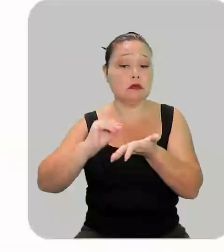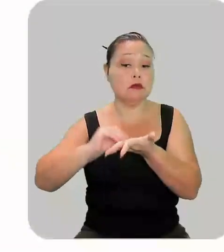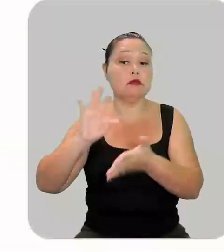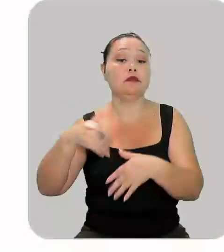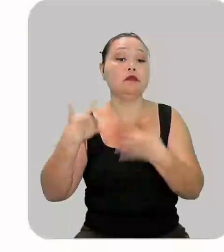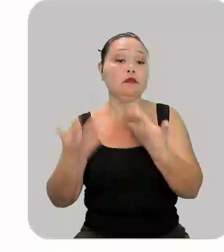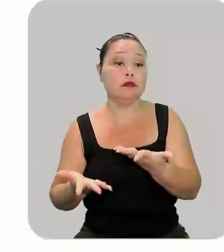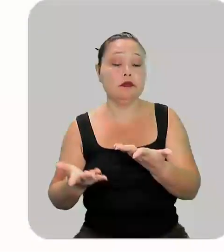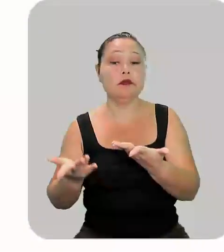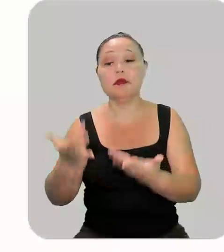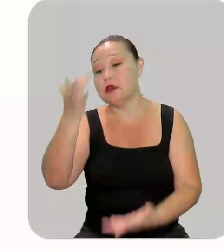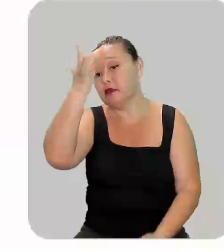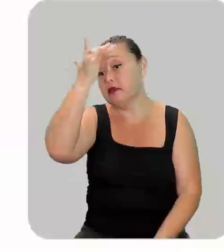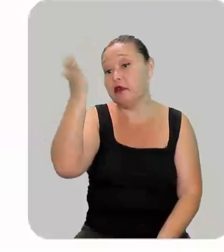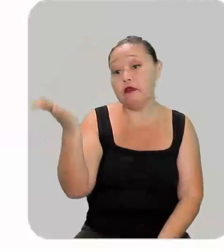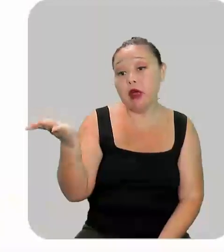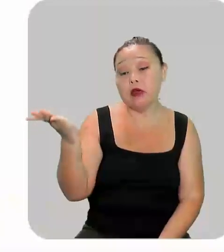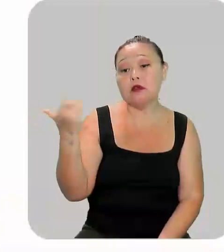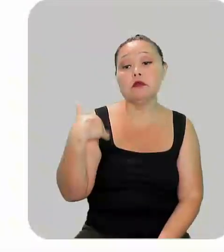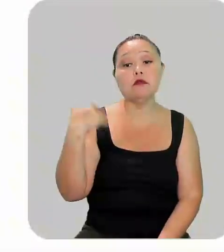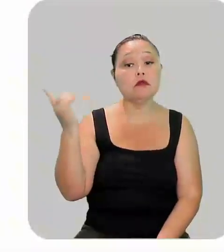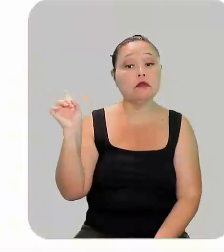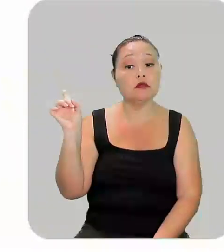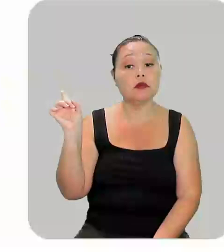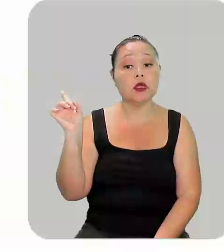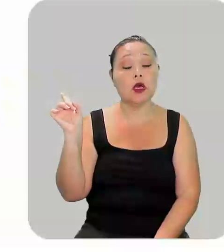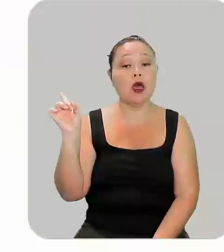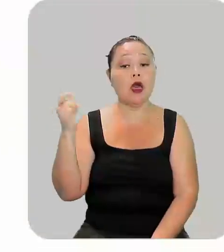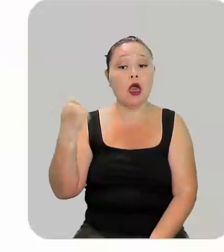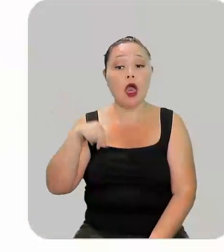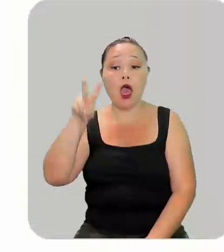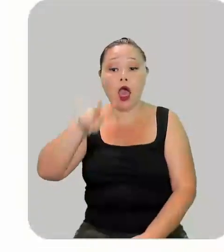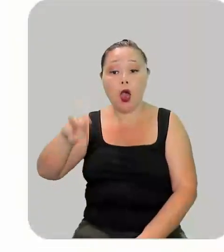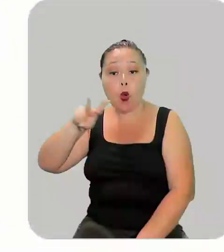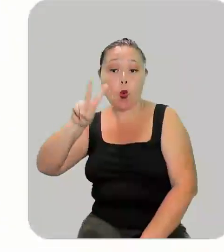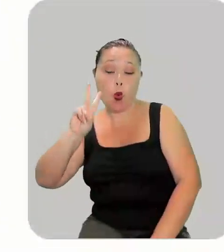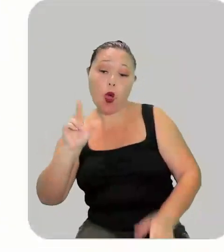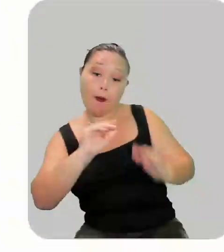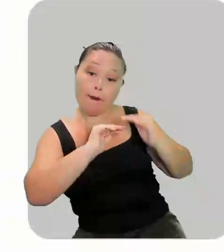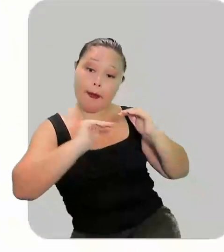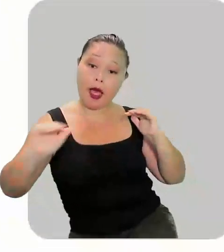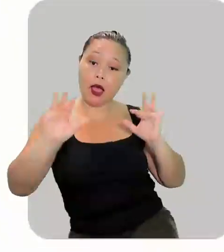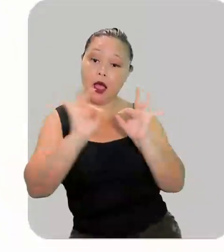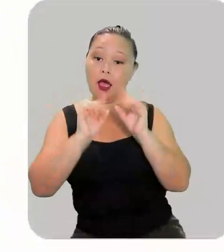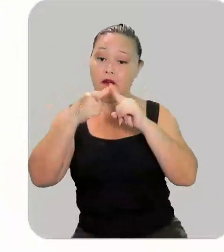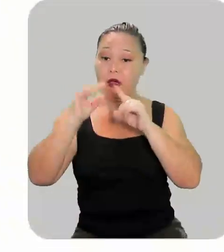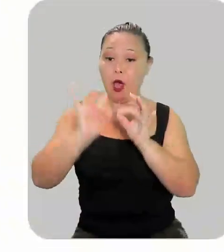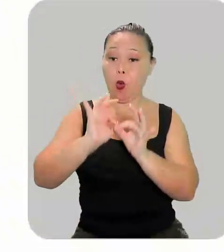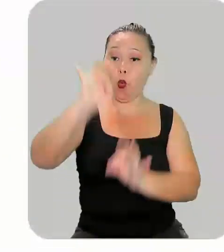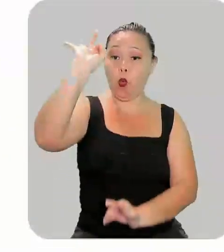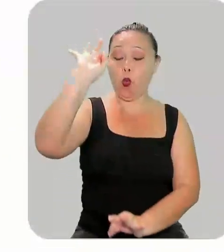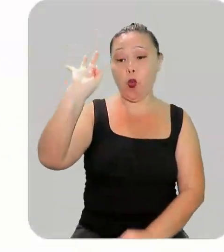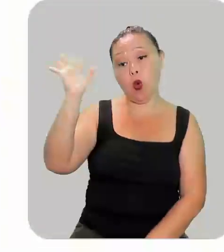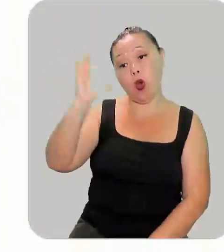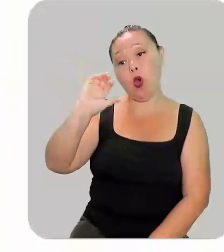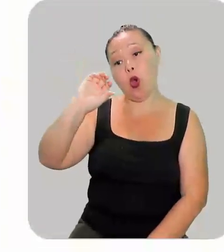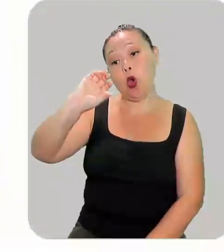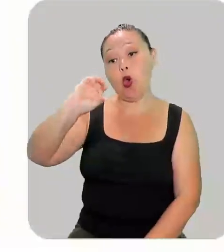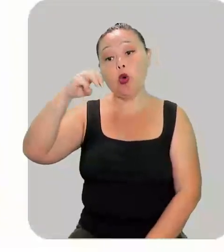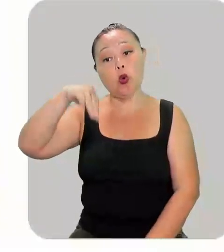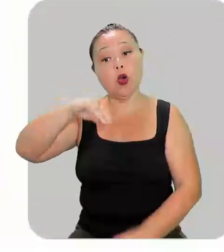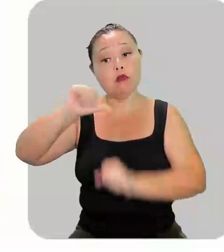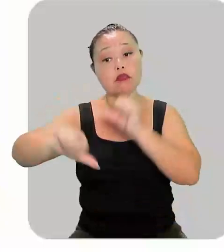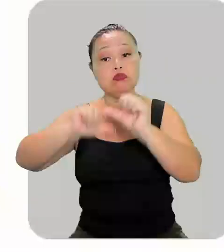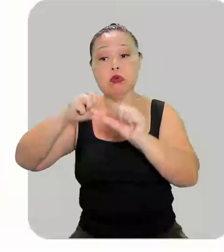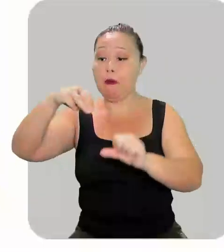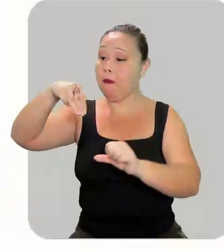cúbicos. Então aqui ficou fácil, né? Então voltando aqui, ó, a gente precisou da área da base vezes a altura. A altura estava em centímetros, a gente precisou